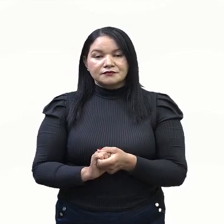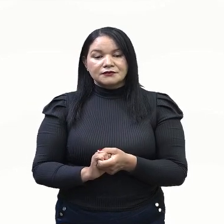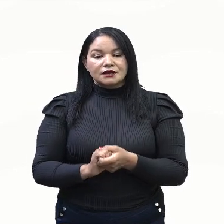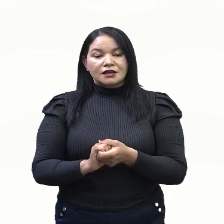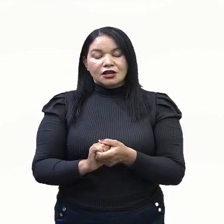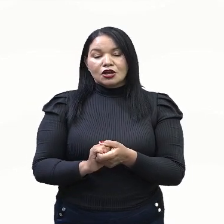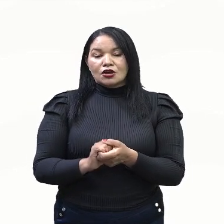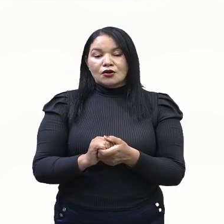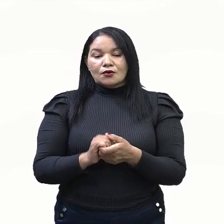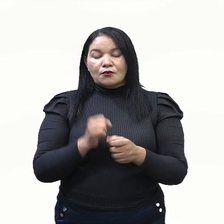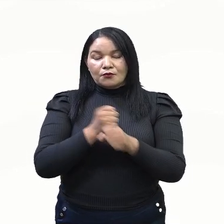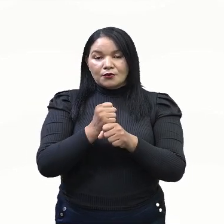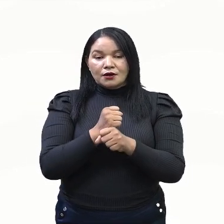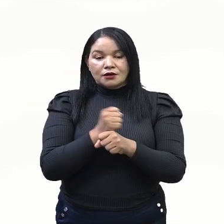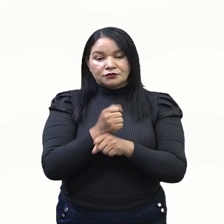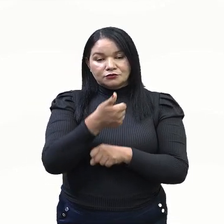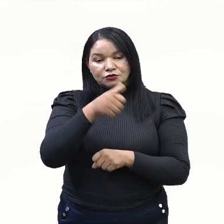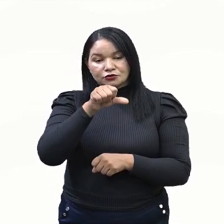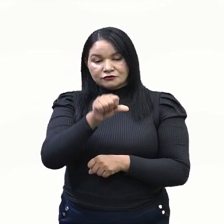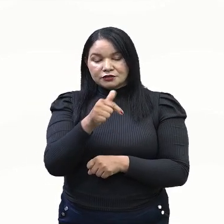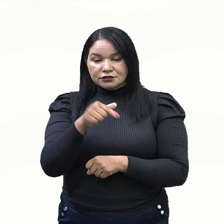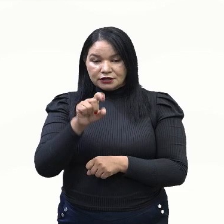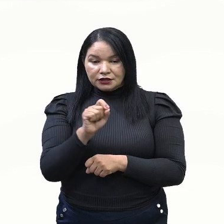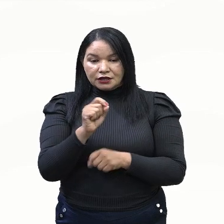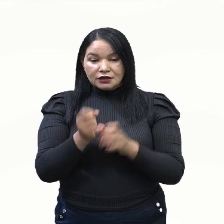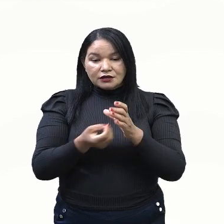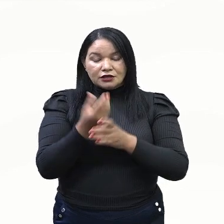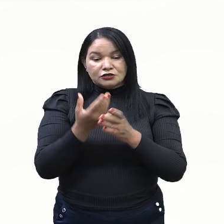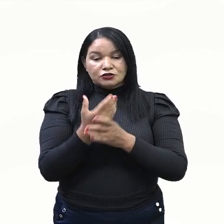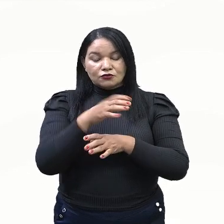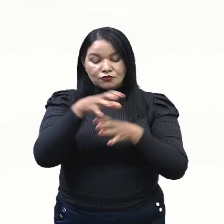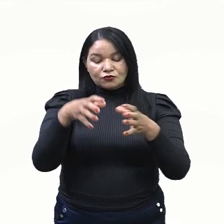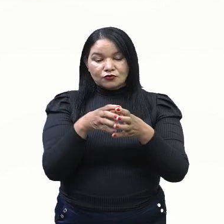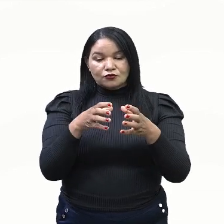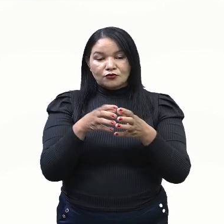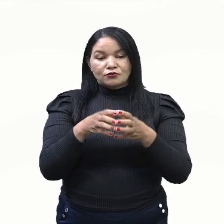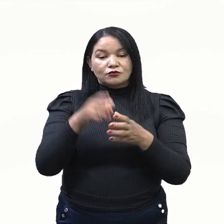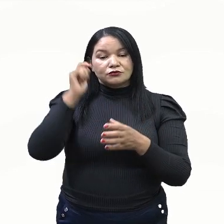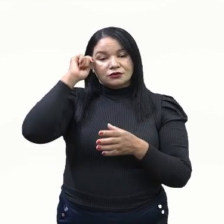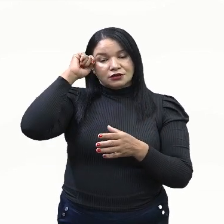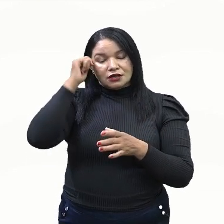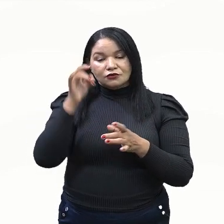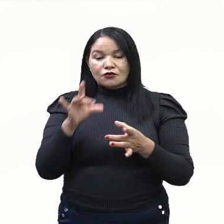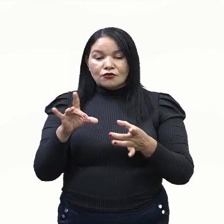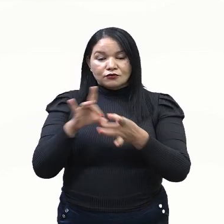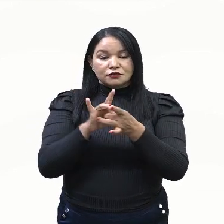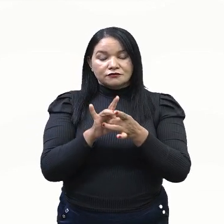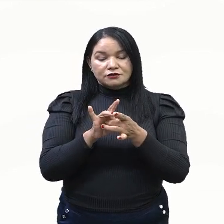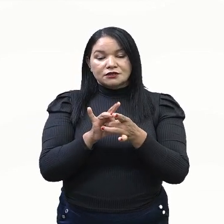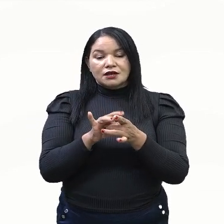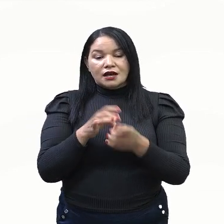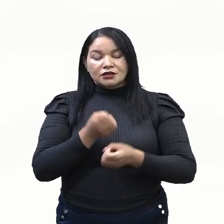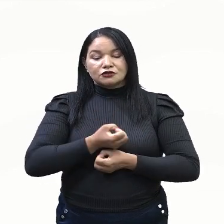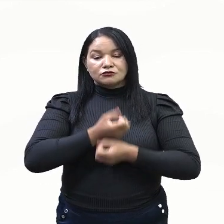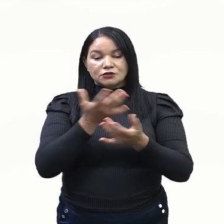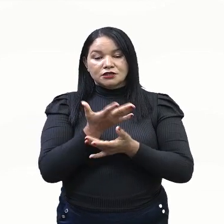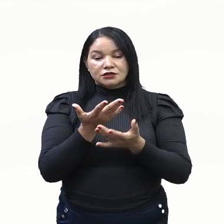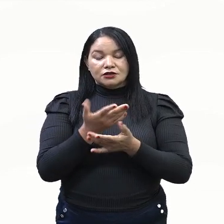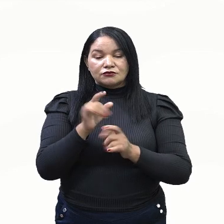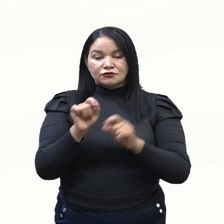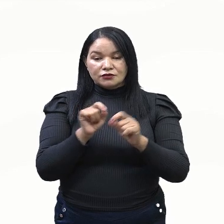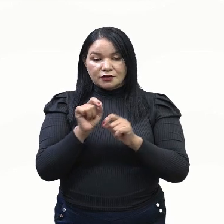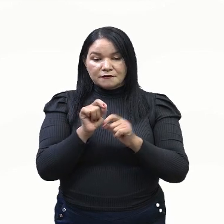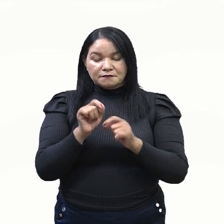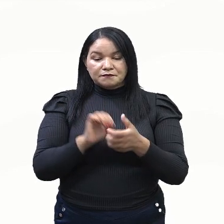1970, vamos observar o surgimento do Movimento Negro Unificado, que é a expressão da ebulição